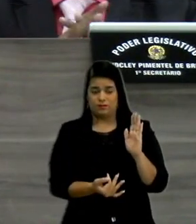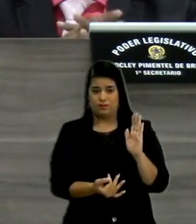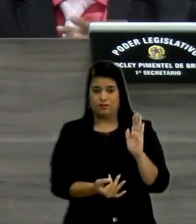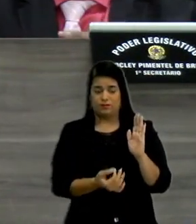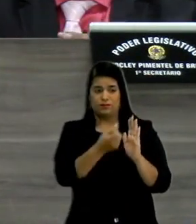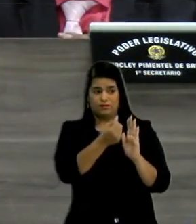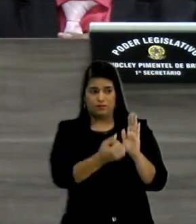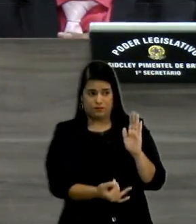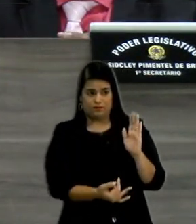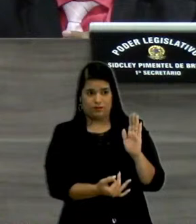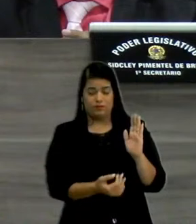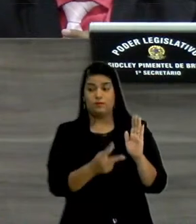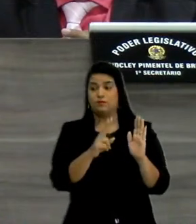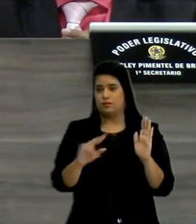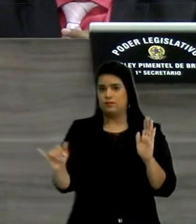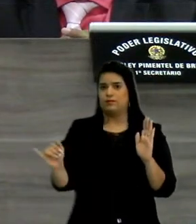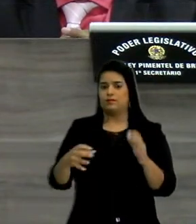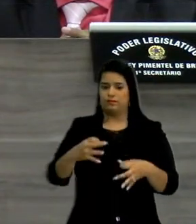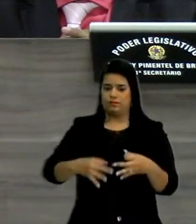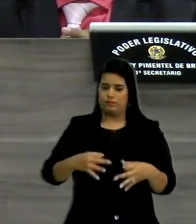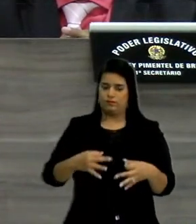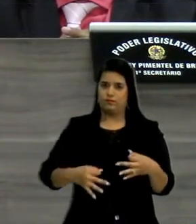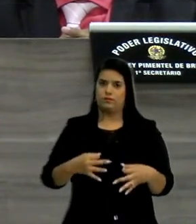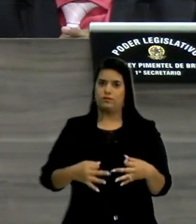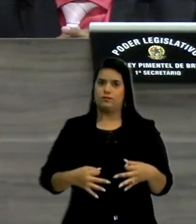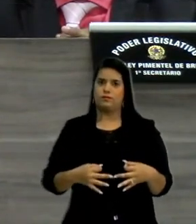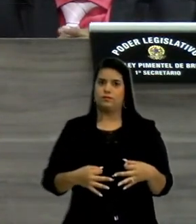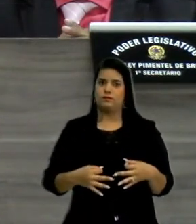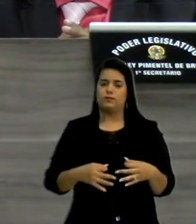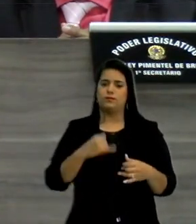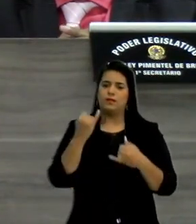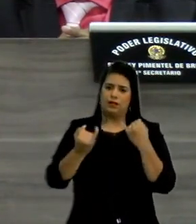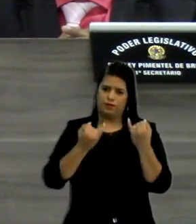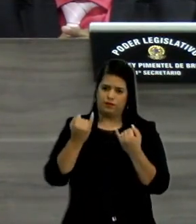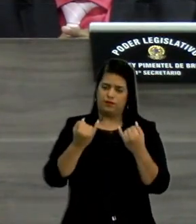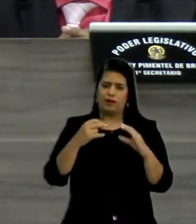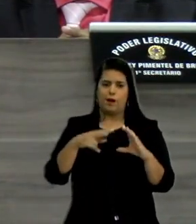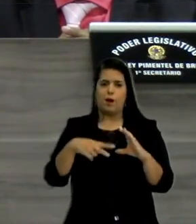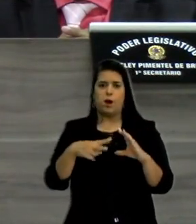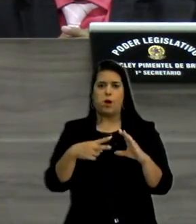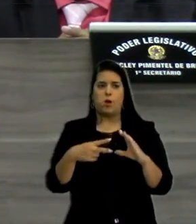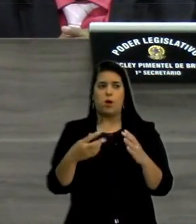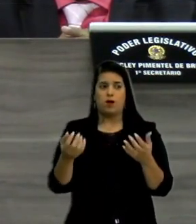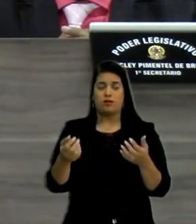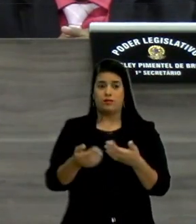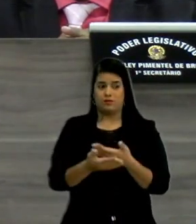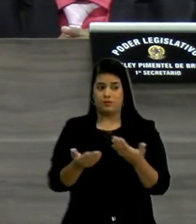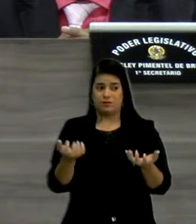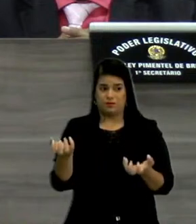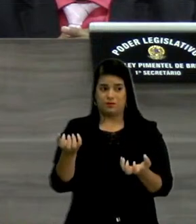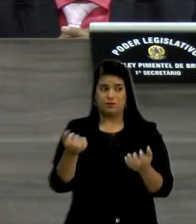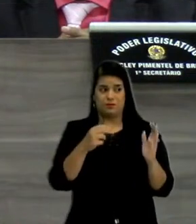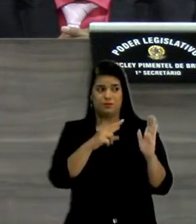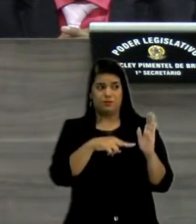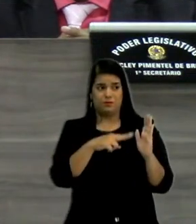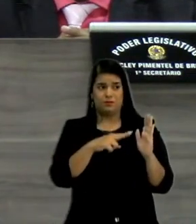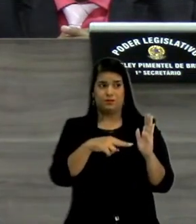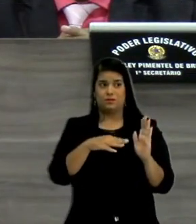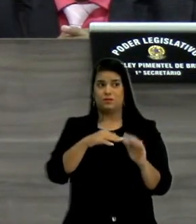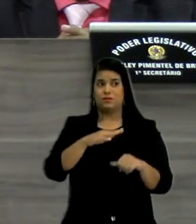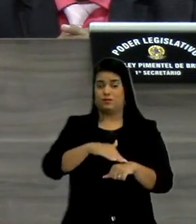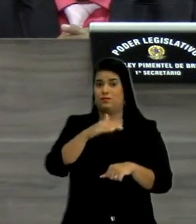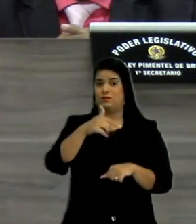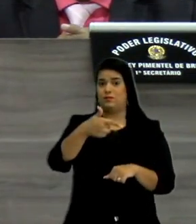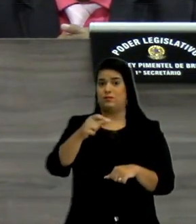Essa prestação vai para o Tribunal de Contas, ela tem que vir informar a Câmara, a prestação de contas. Se vocês quiserem que faça a leitura, são mais de 200